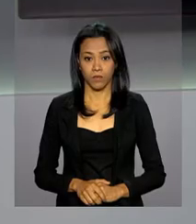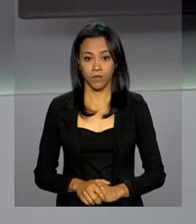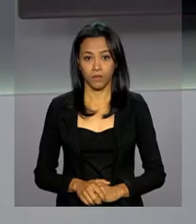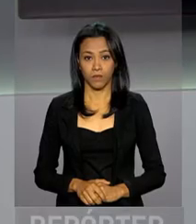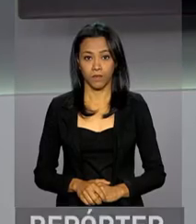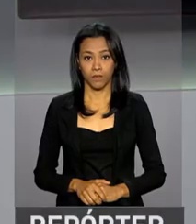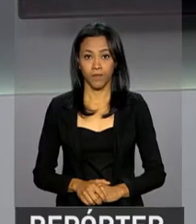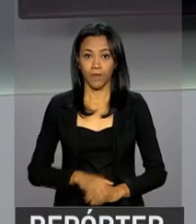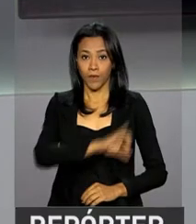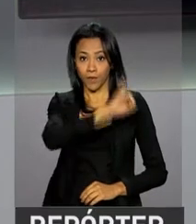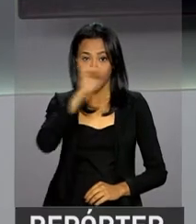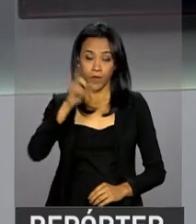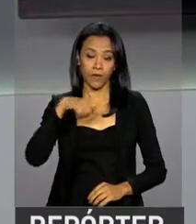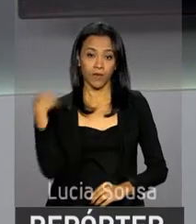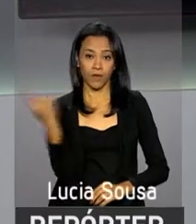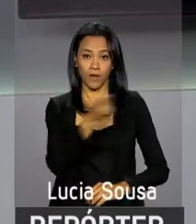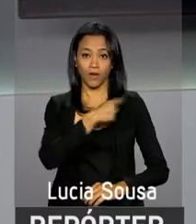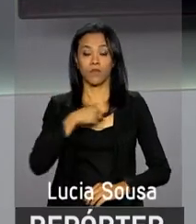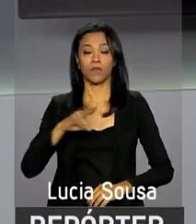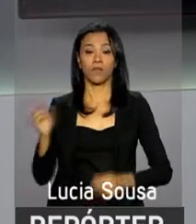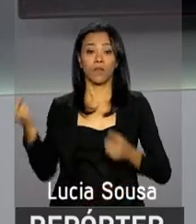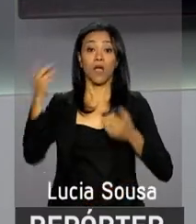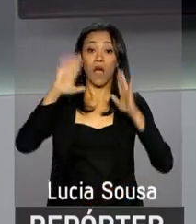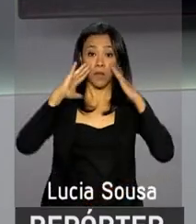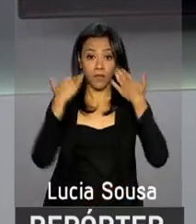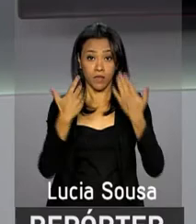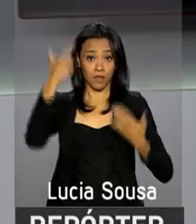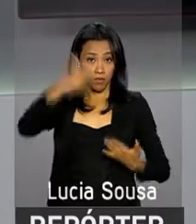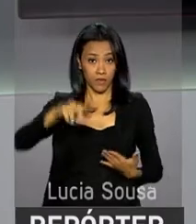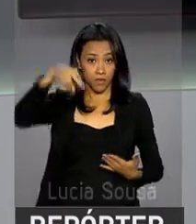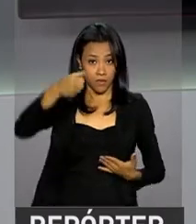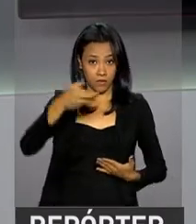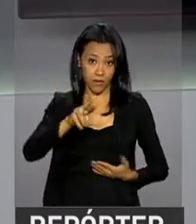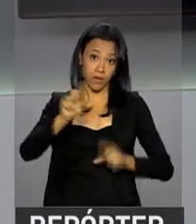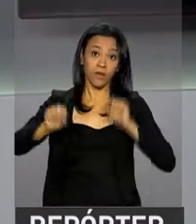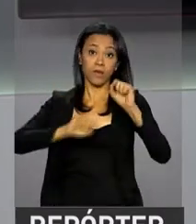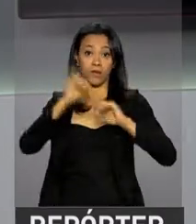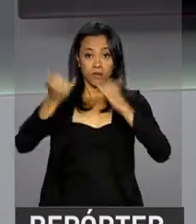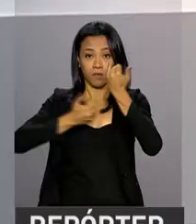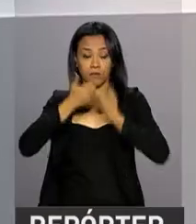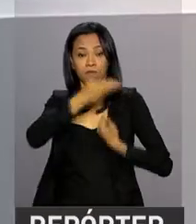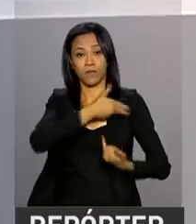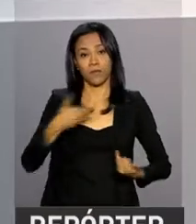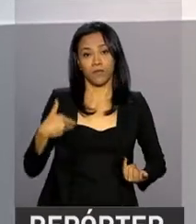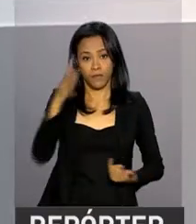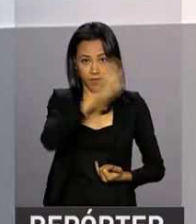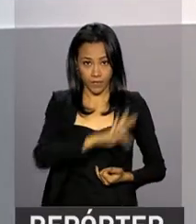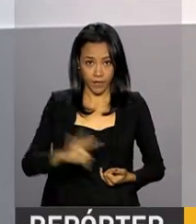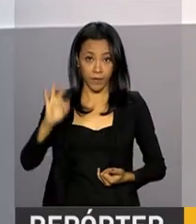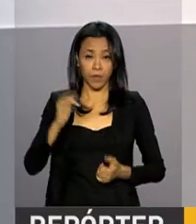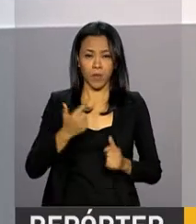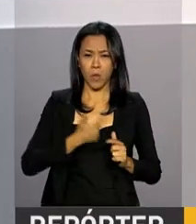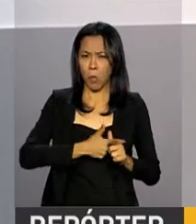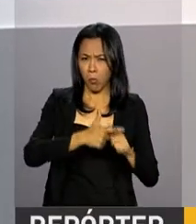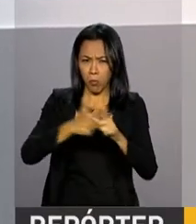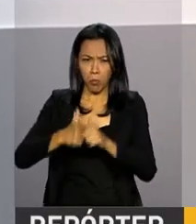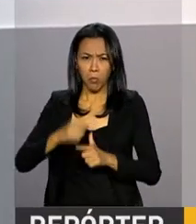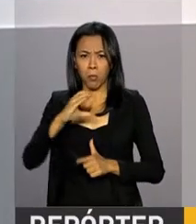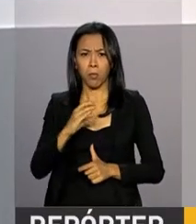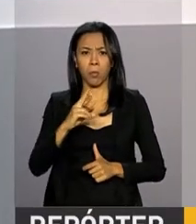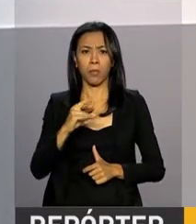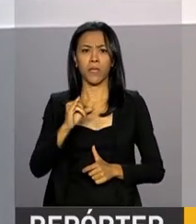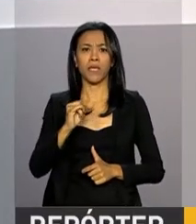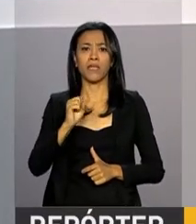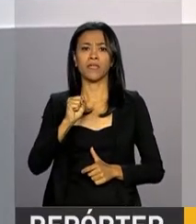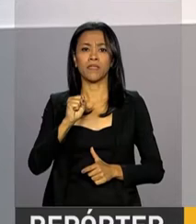o lá voltamos agora com o repórter nbr as notícias do governo federal a crise já acabou eo